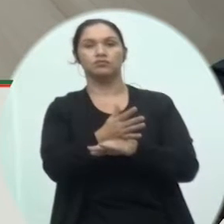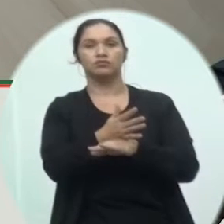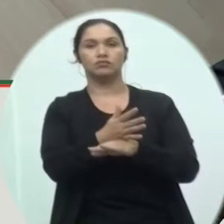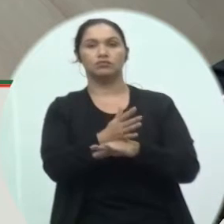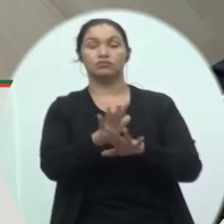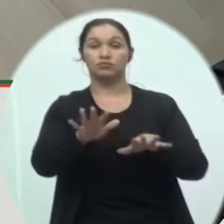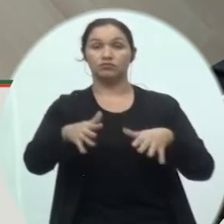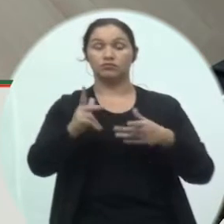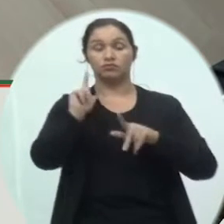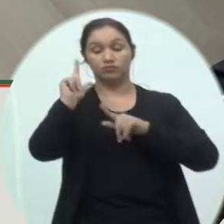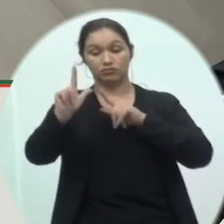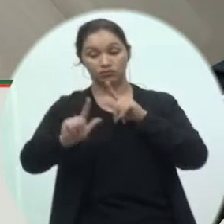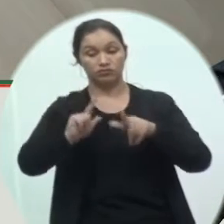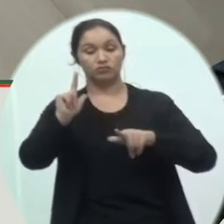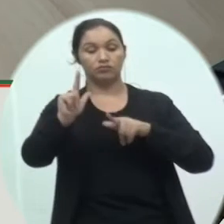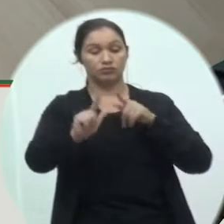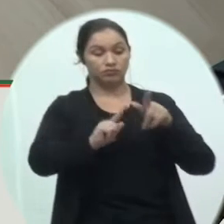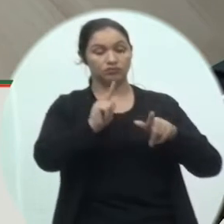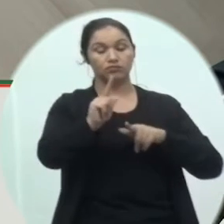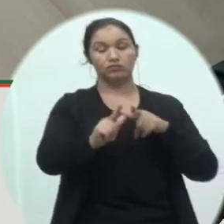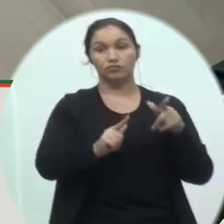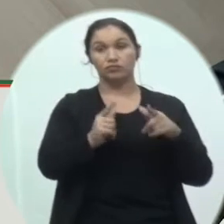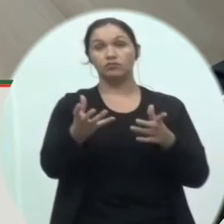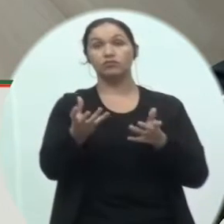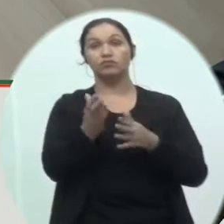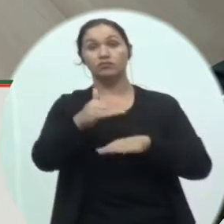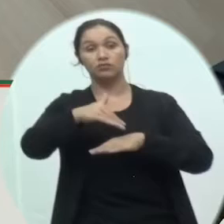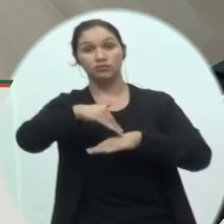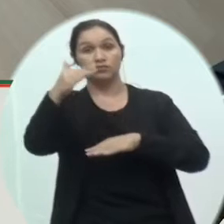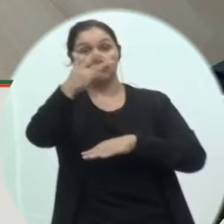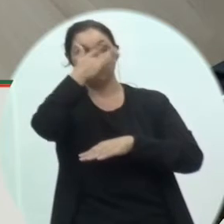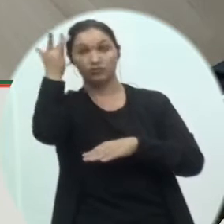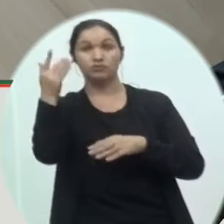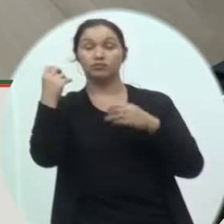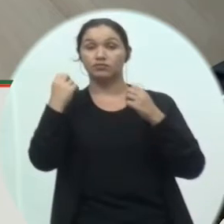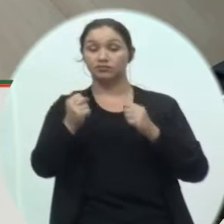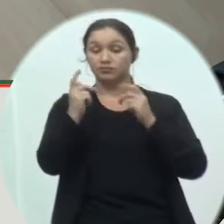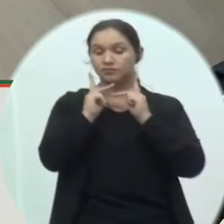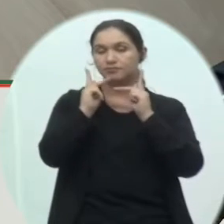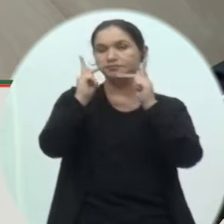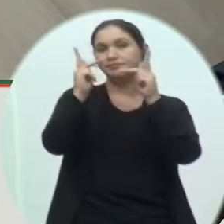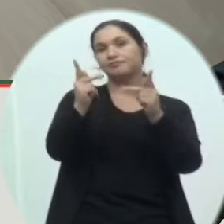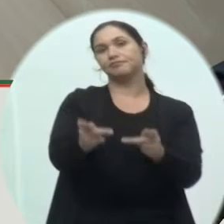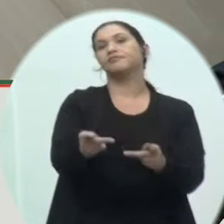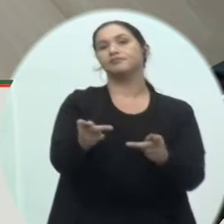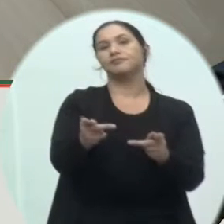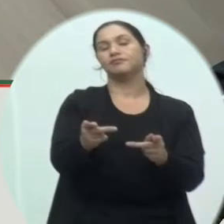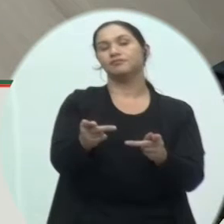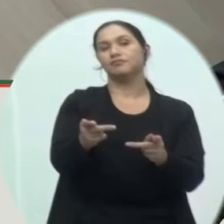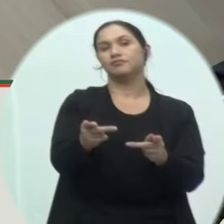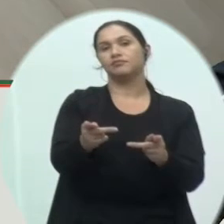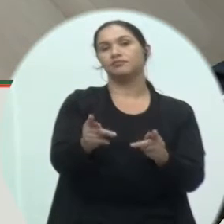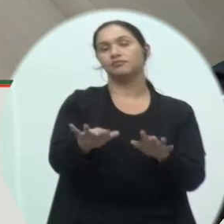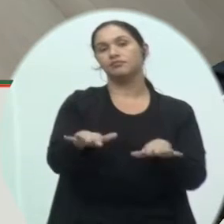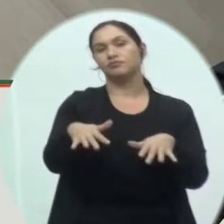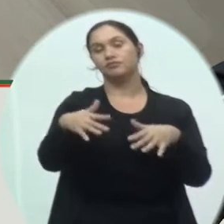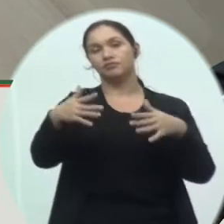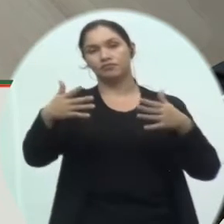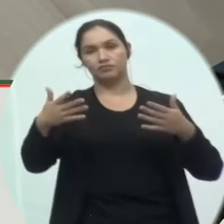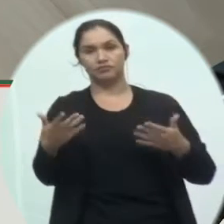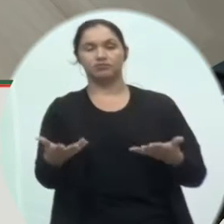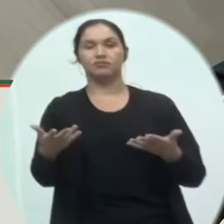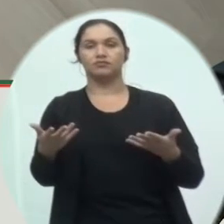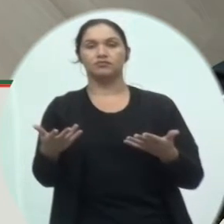árdua tarefa de conduzir pecadores para Cristo foi, pelas primeiras famílias presbiterianas aqui radicadas ou